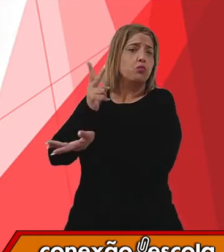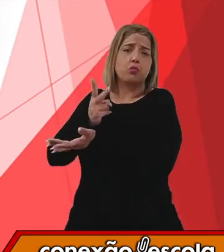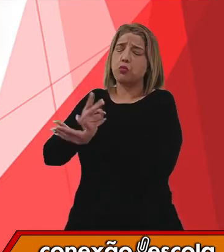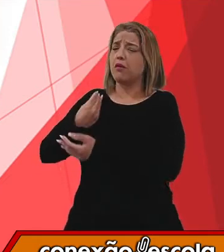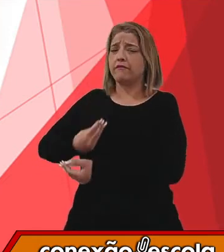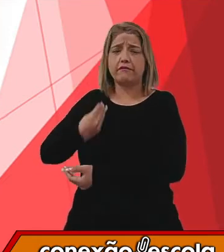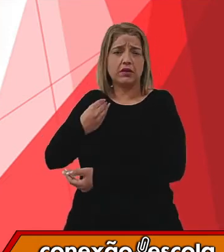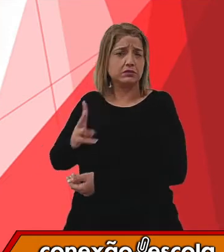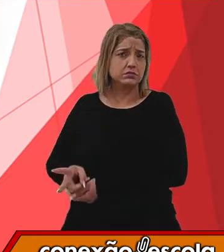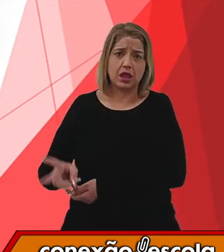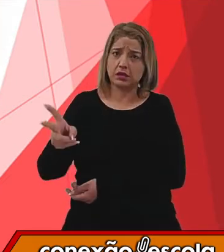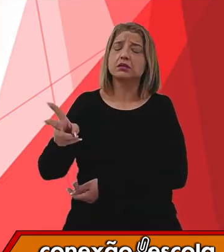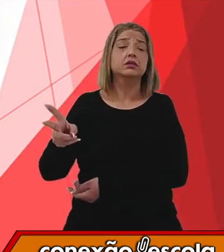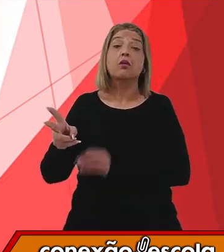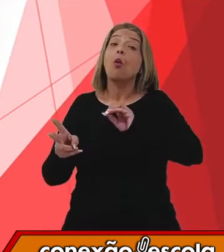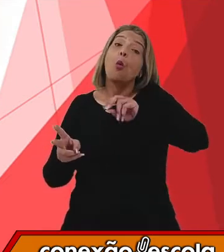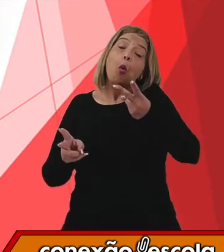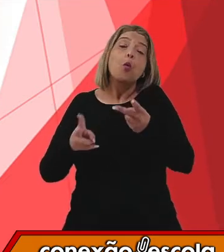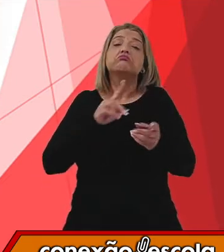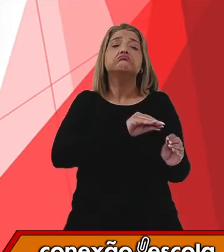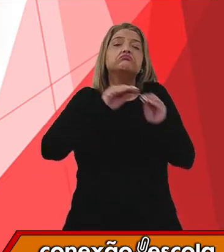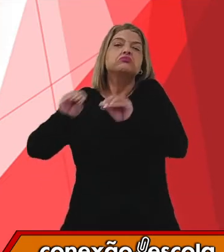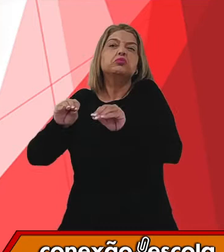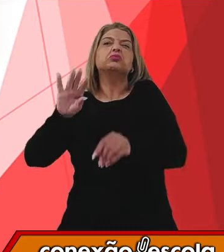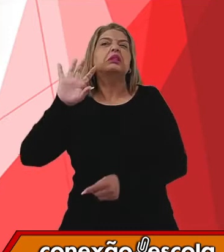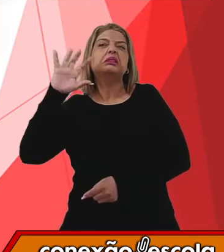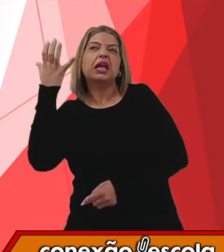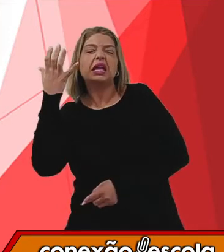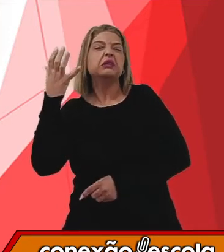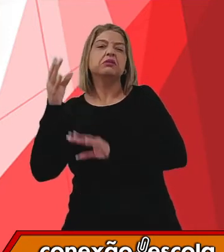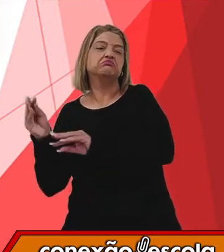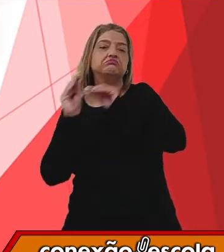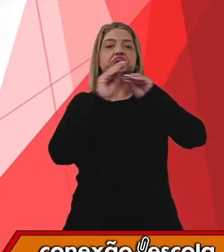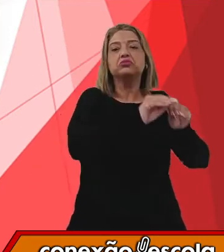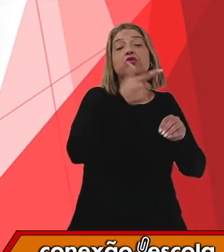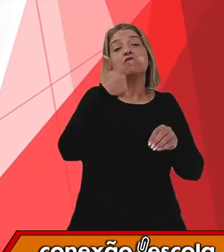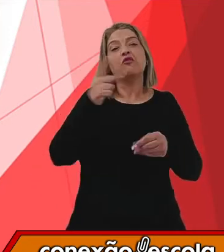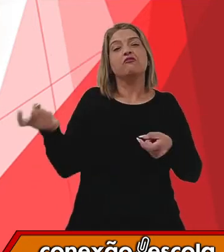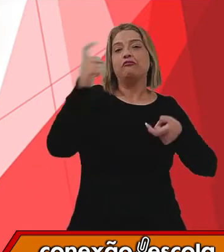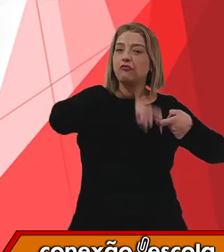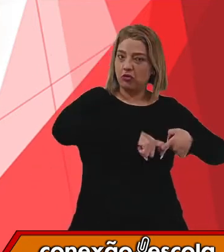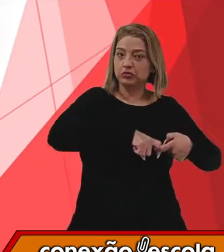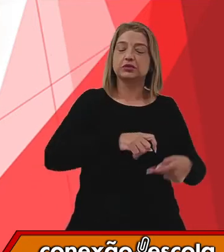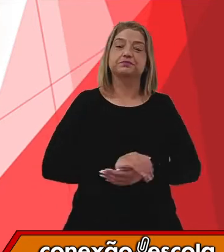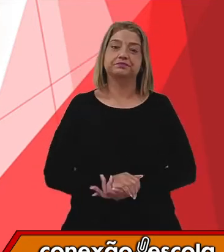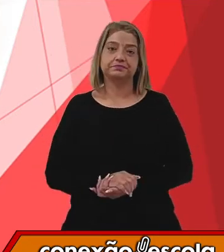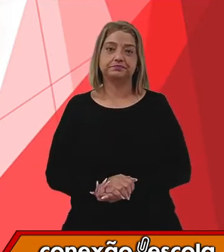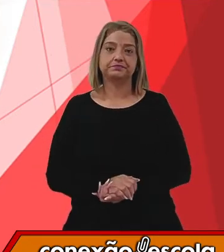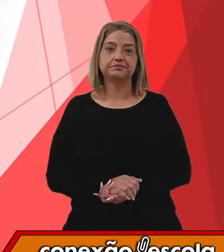seja, vivem para sempre, ou temporários, moram um pouco tempo e retornam para o local de onde